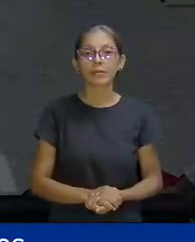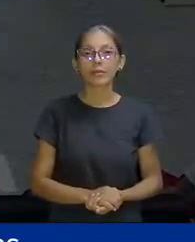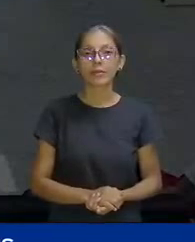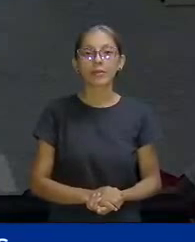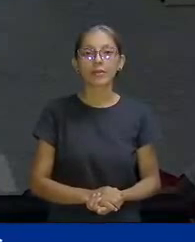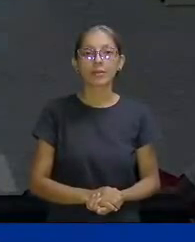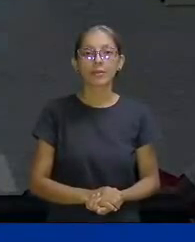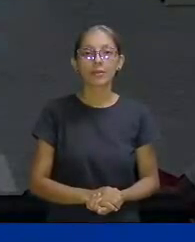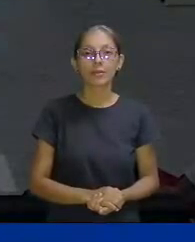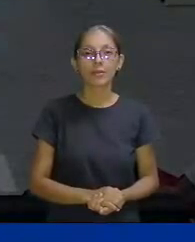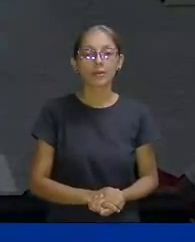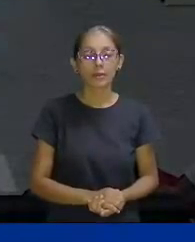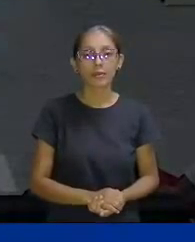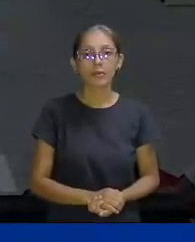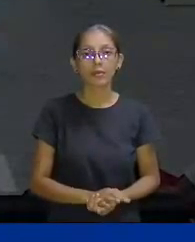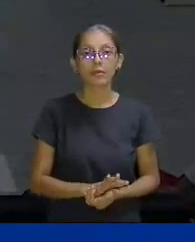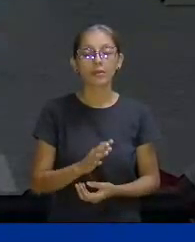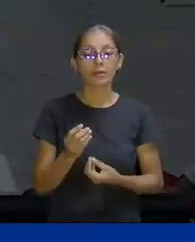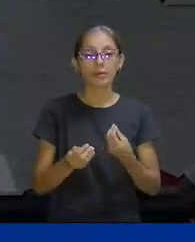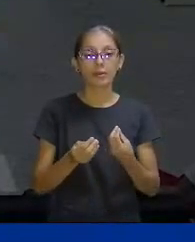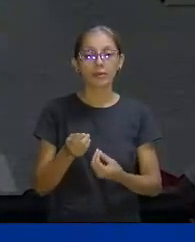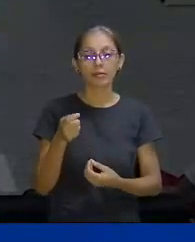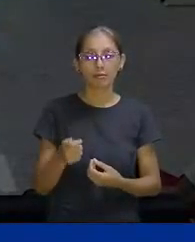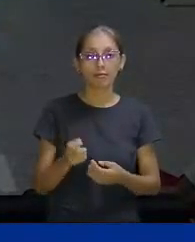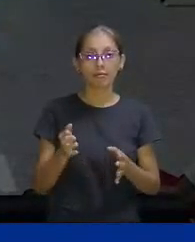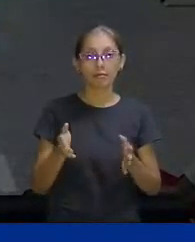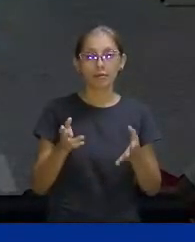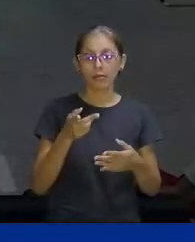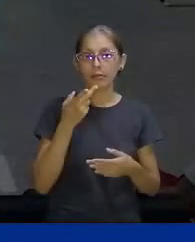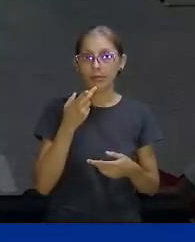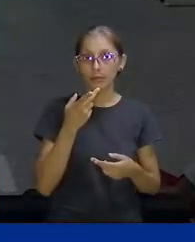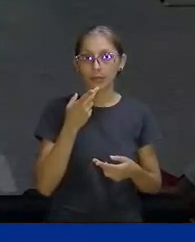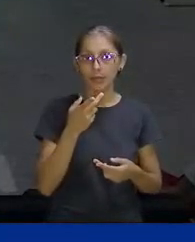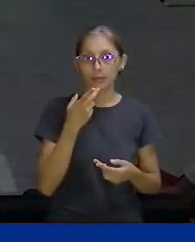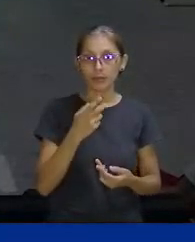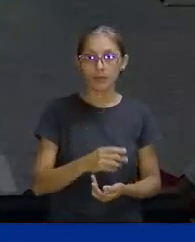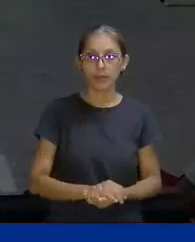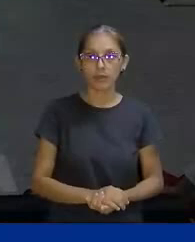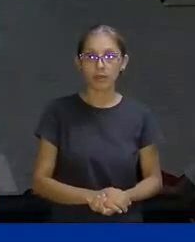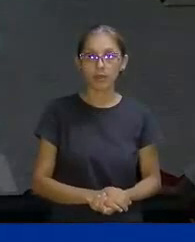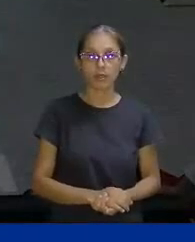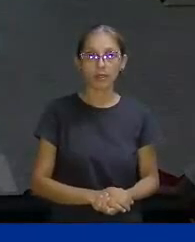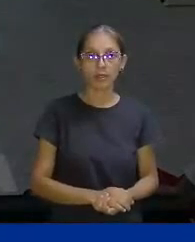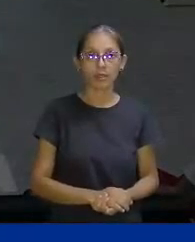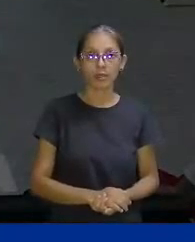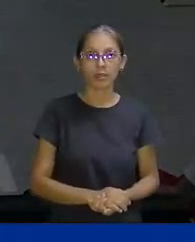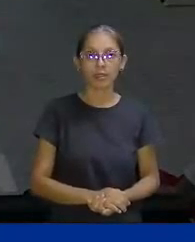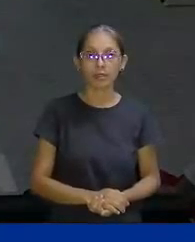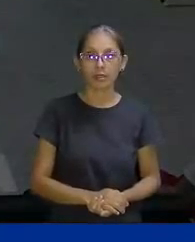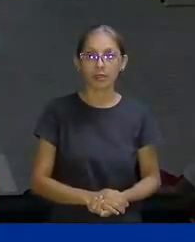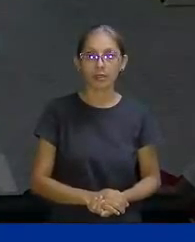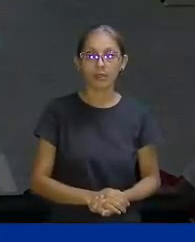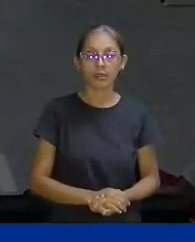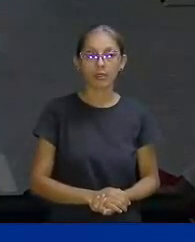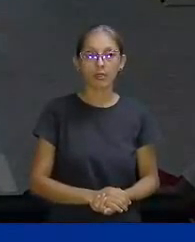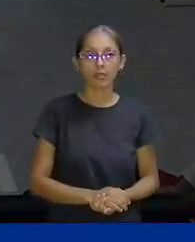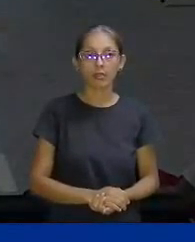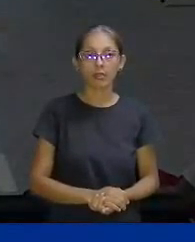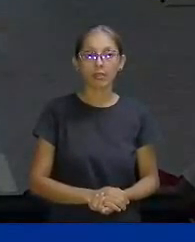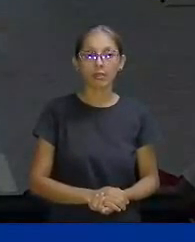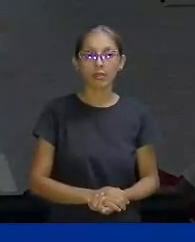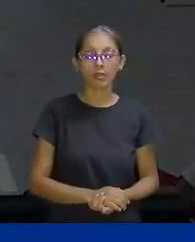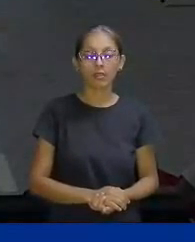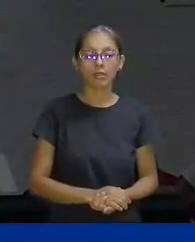doutora Sara já adiantou, parece que não há uma